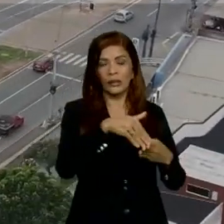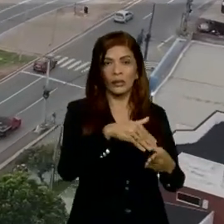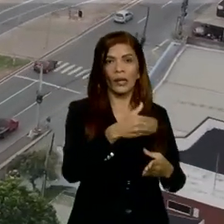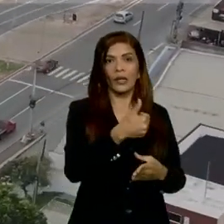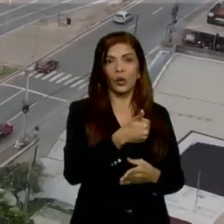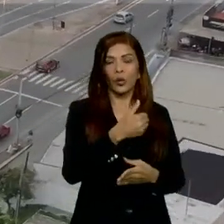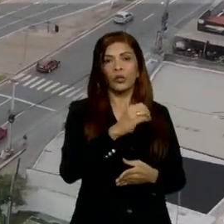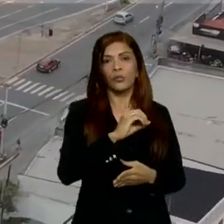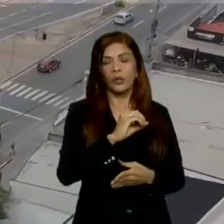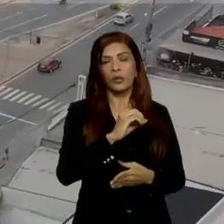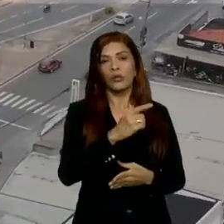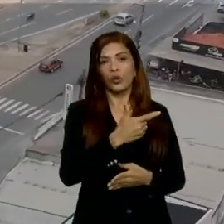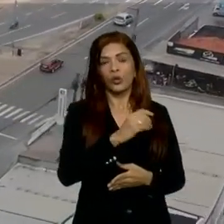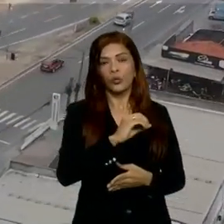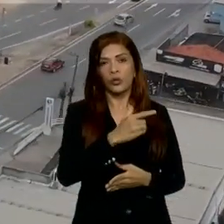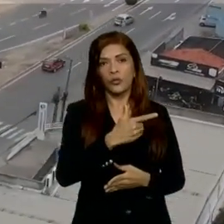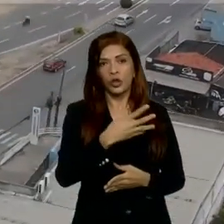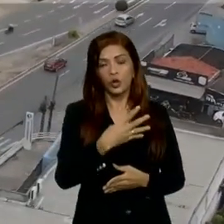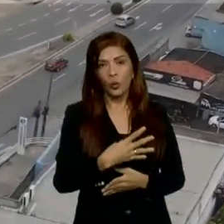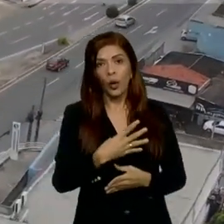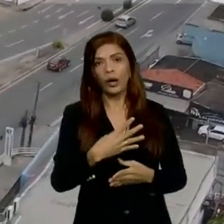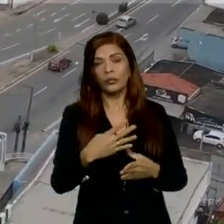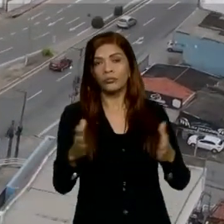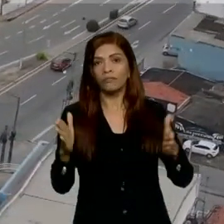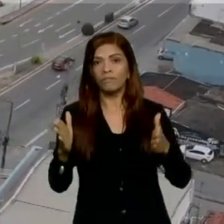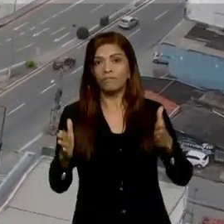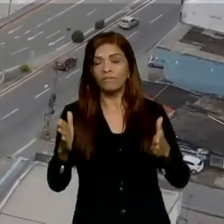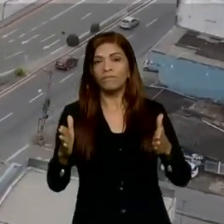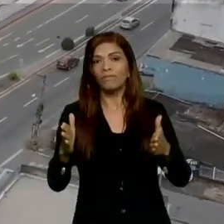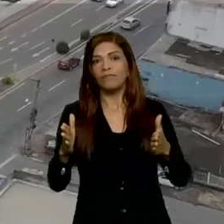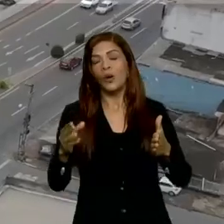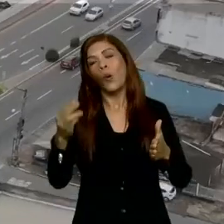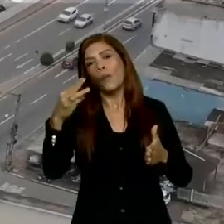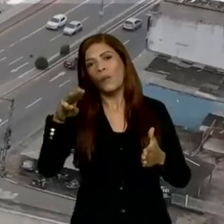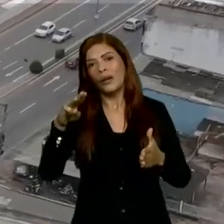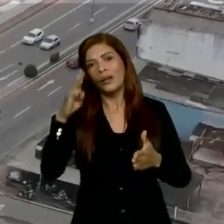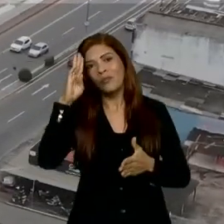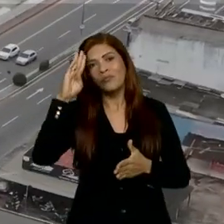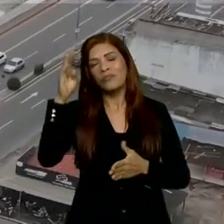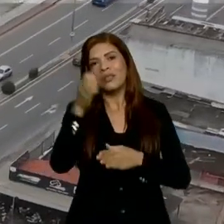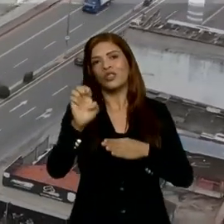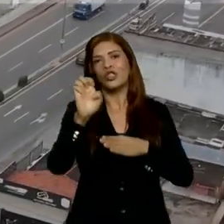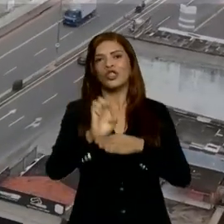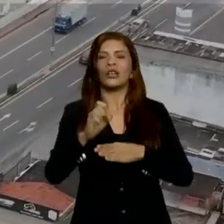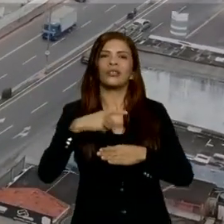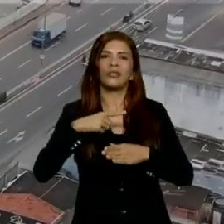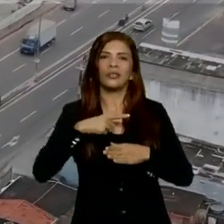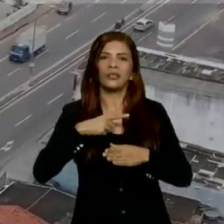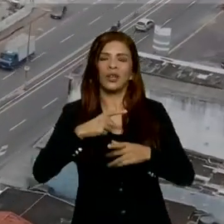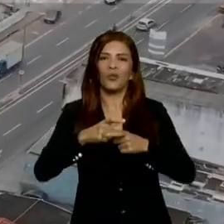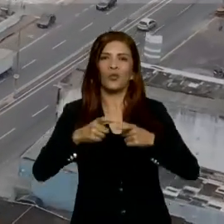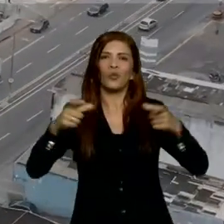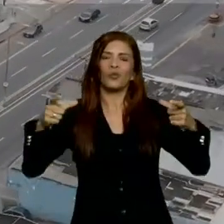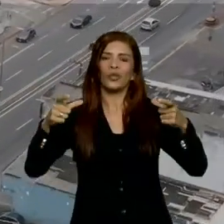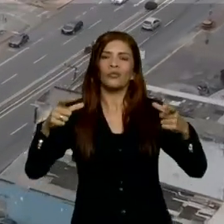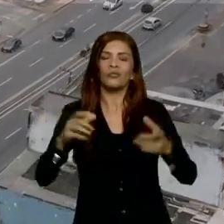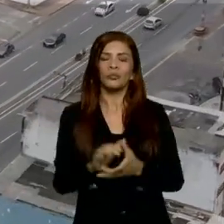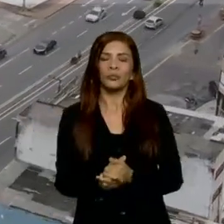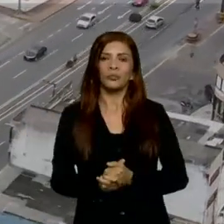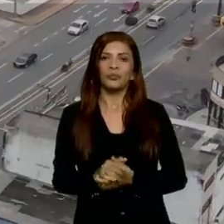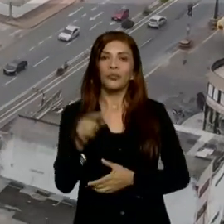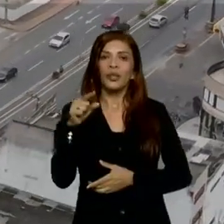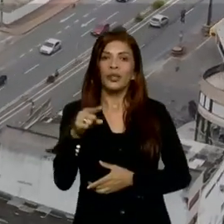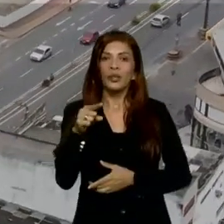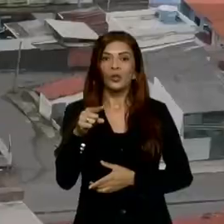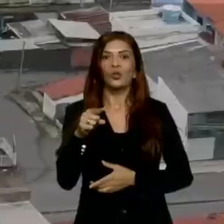entre os Estados onde o aumento percentual de Condutores com restrições foi mais significativo o caso chama atenção